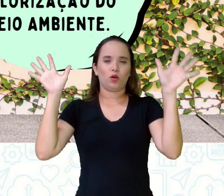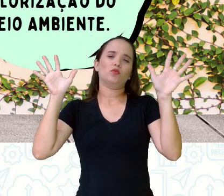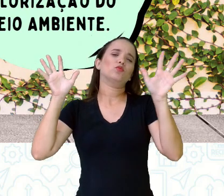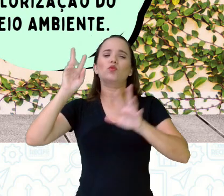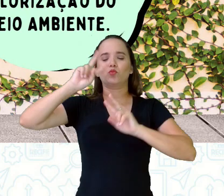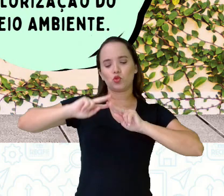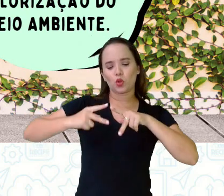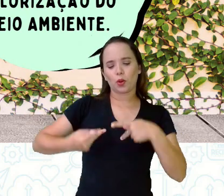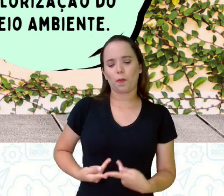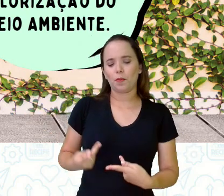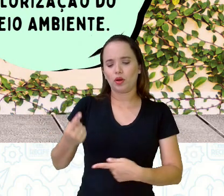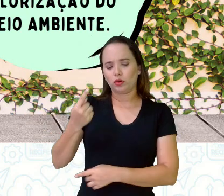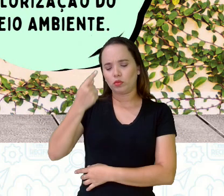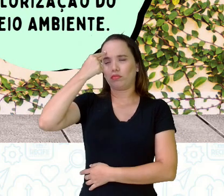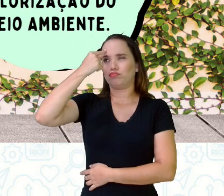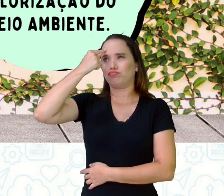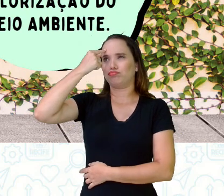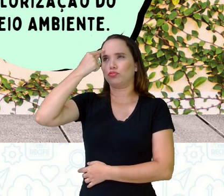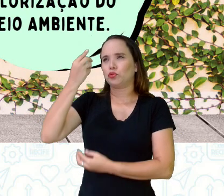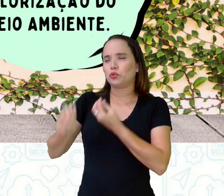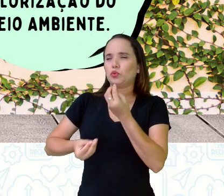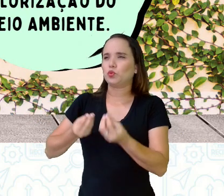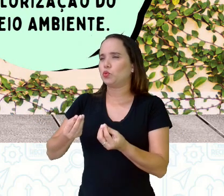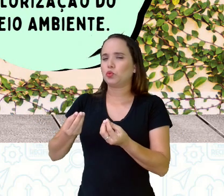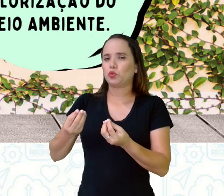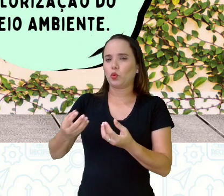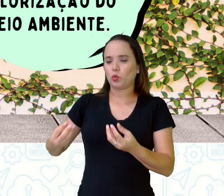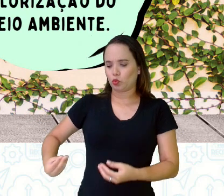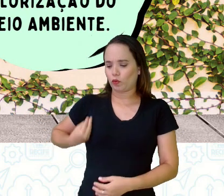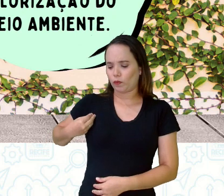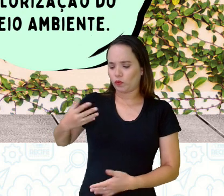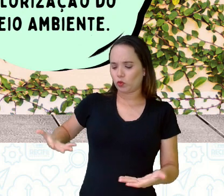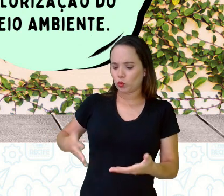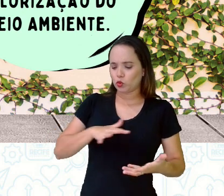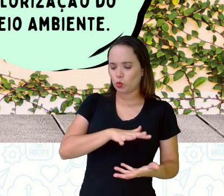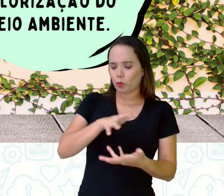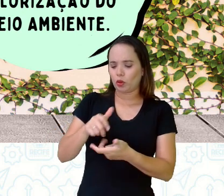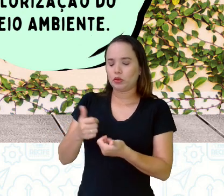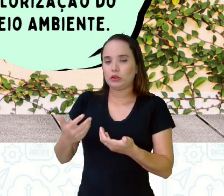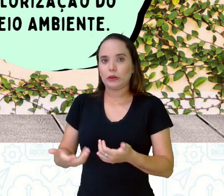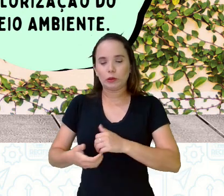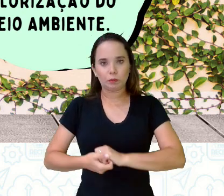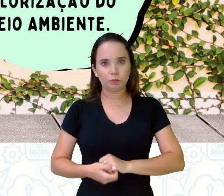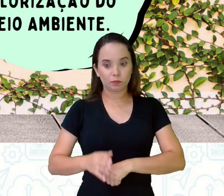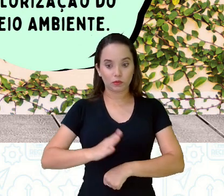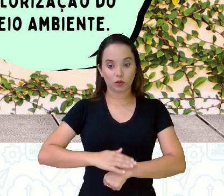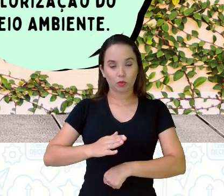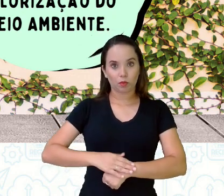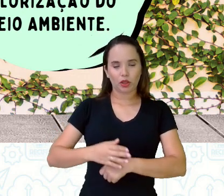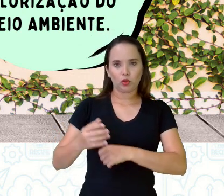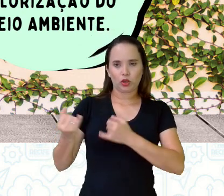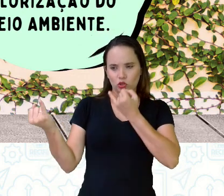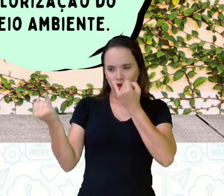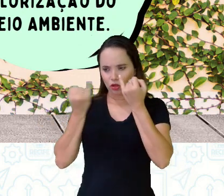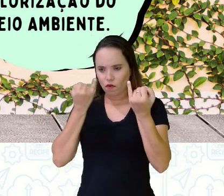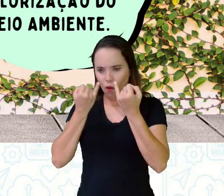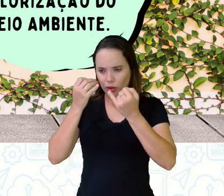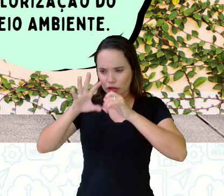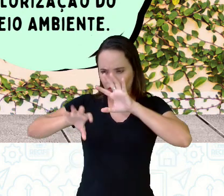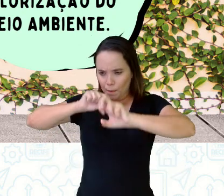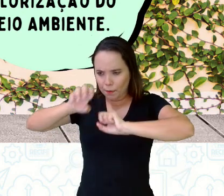humano sobre a situação atual no nosso planeta, né? Quando a gente se informa, quando a gente